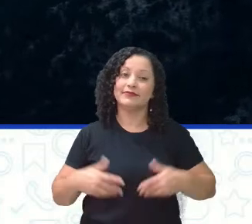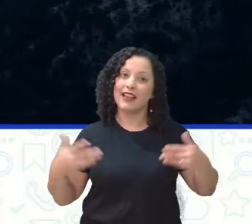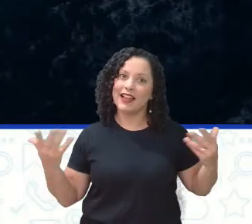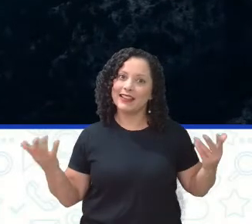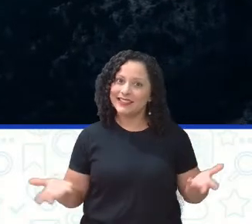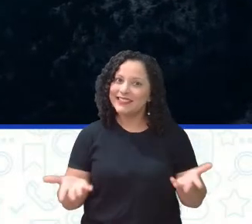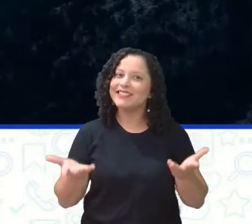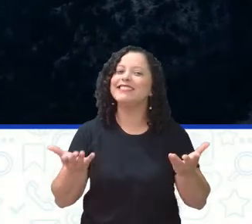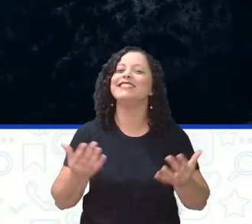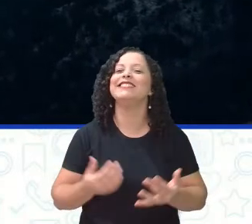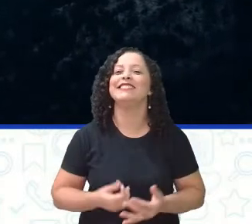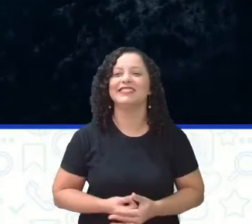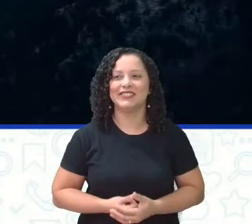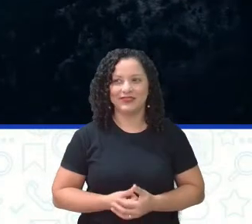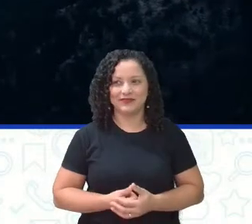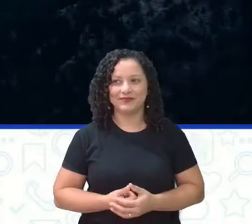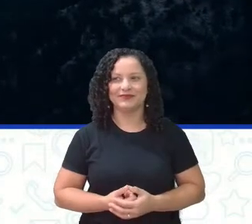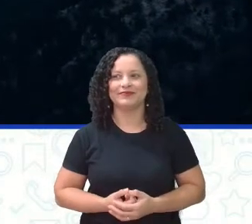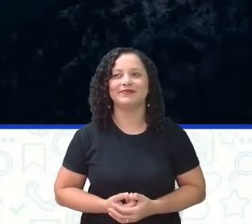aí.